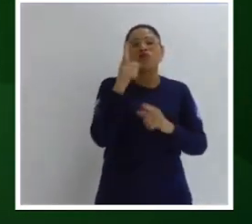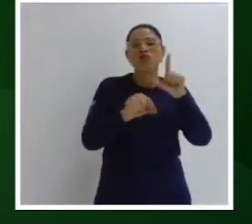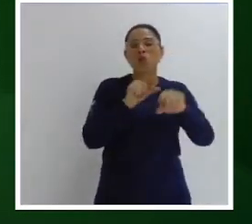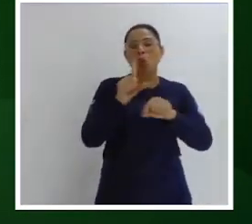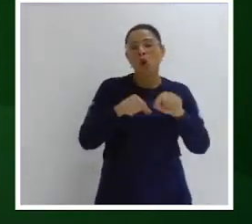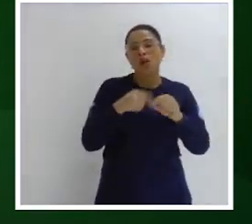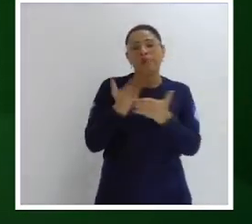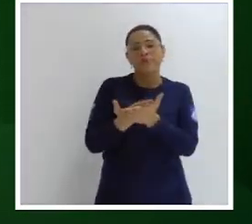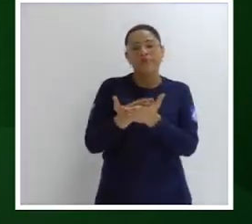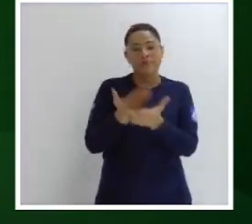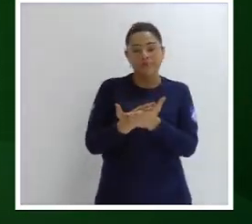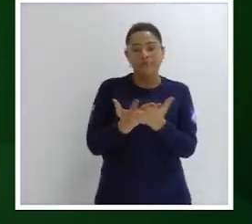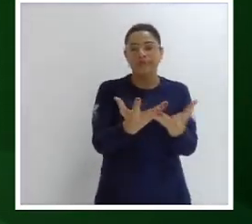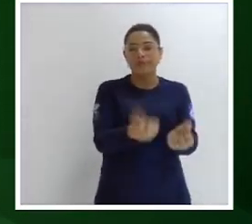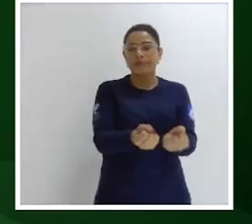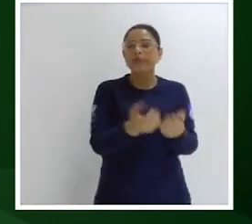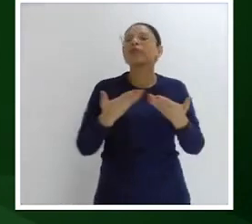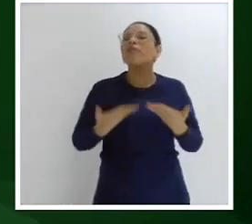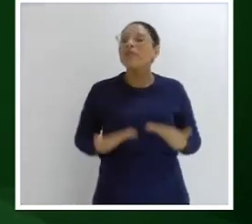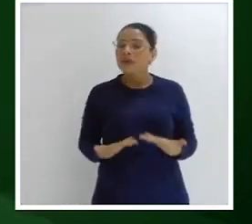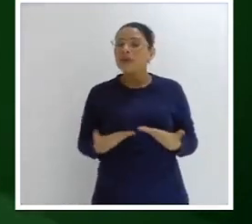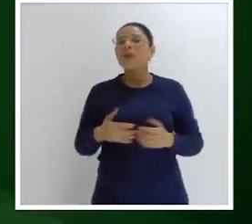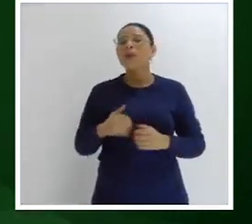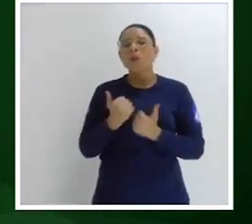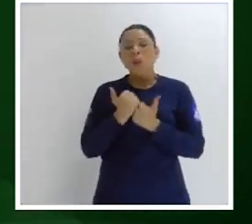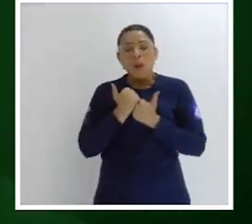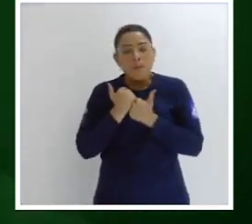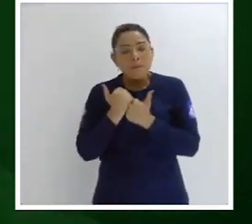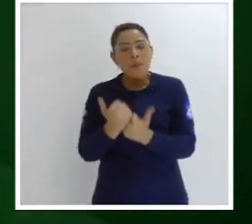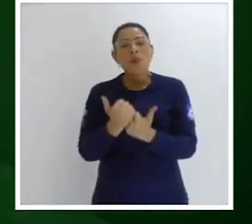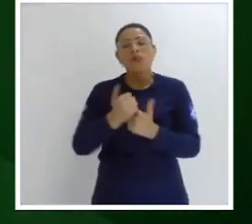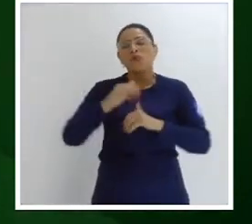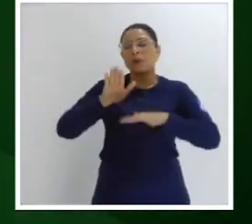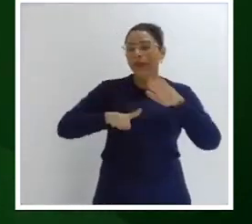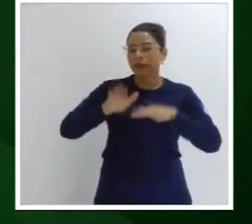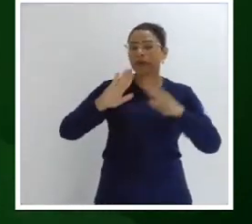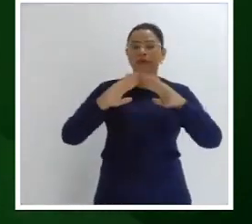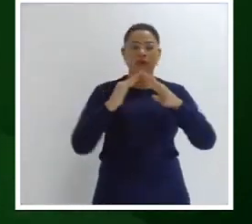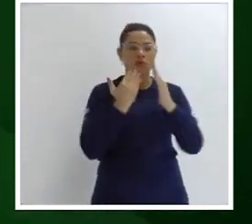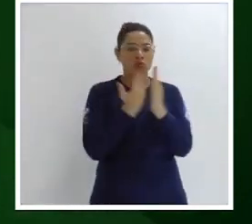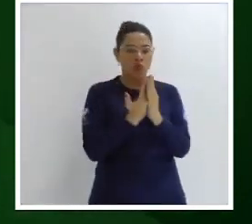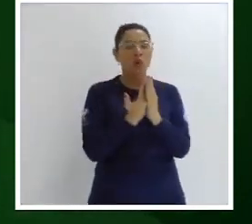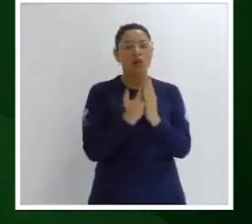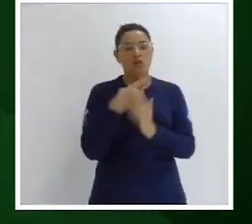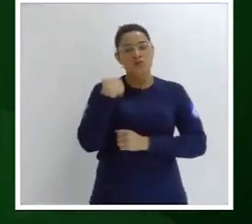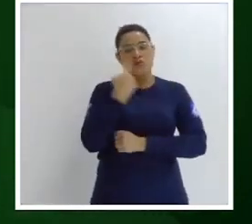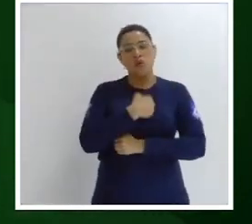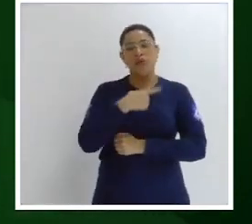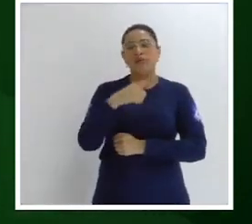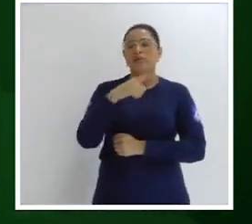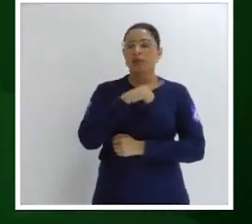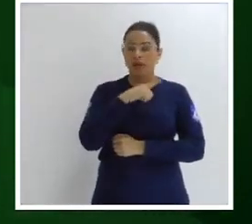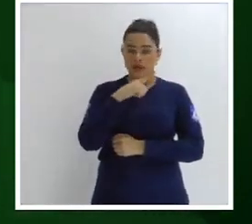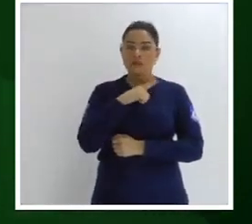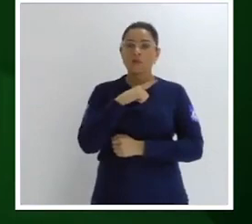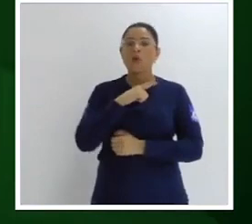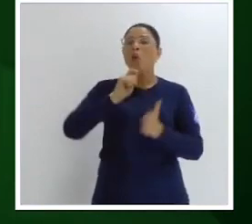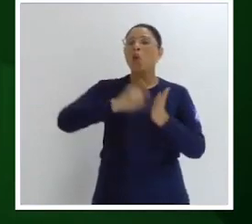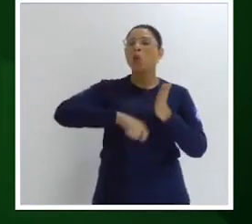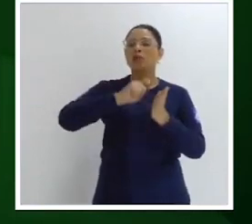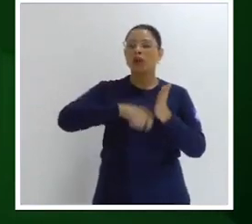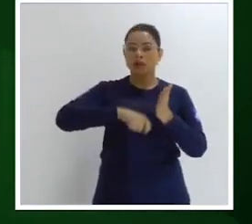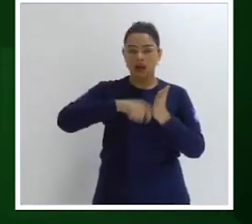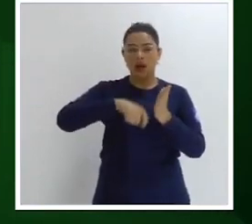o apoio realmente dependendo da escola como nós temos nós podemos contratar Professor